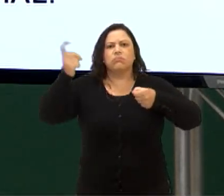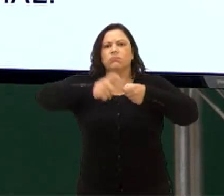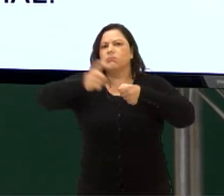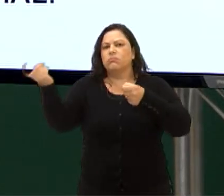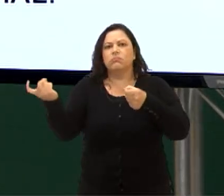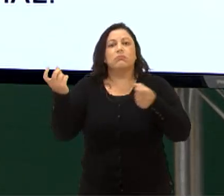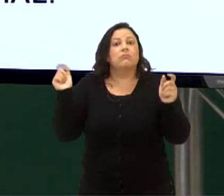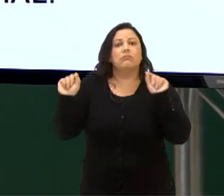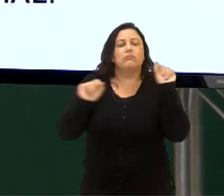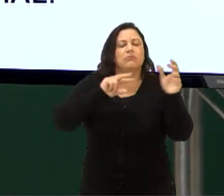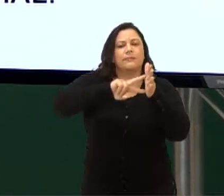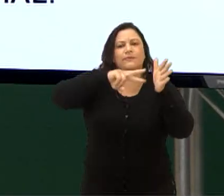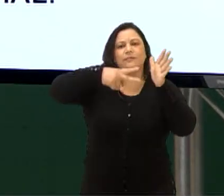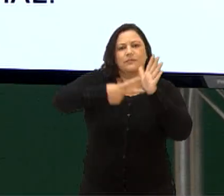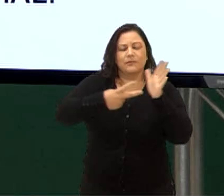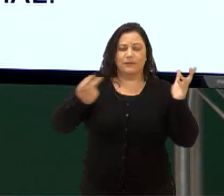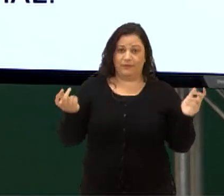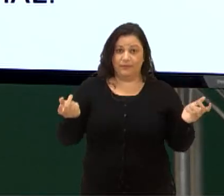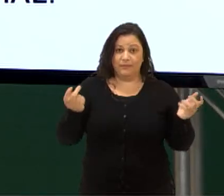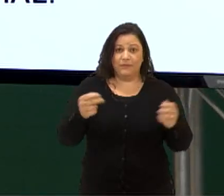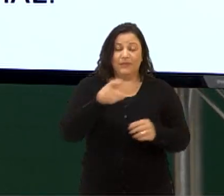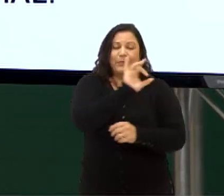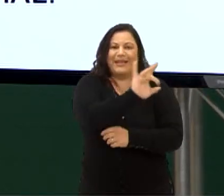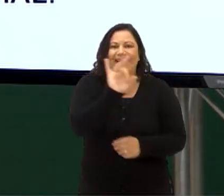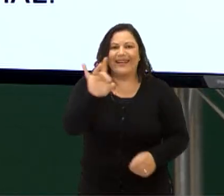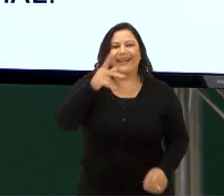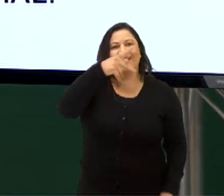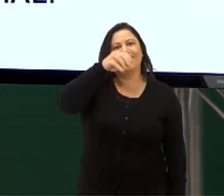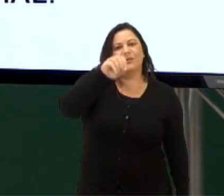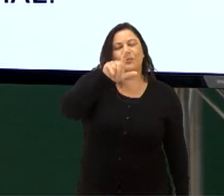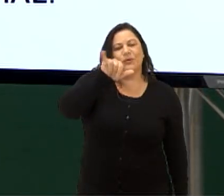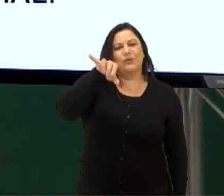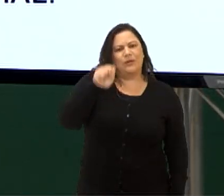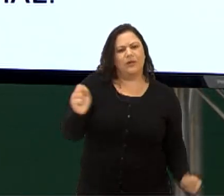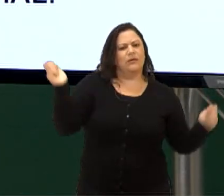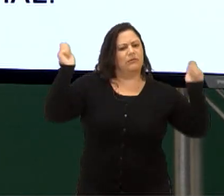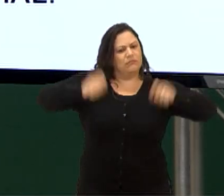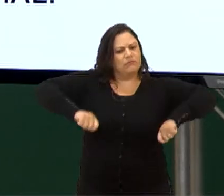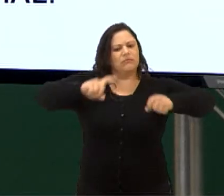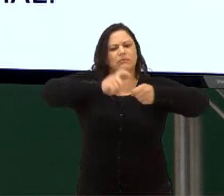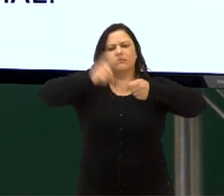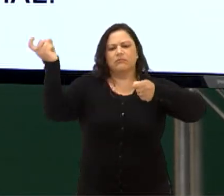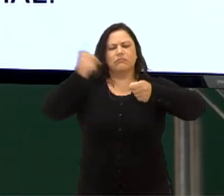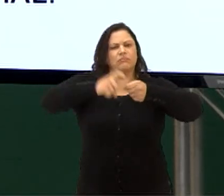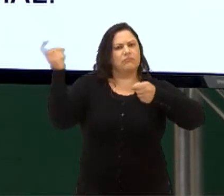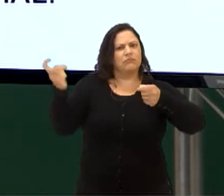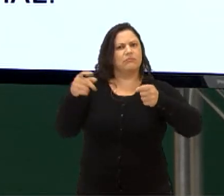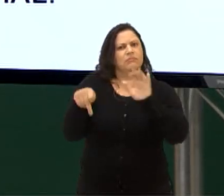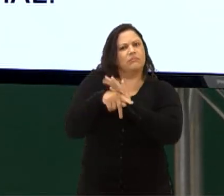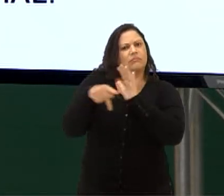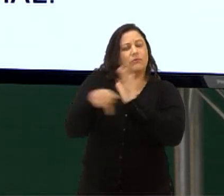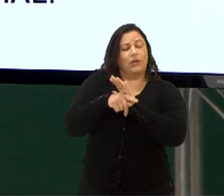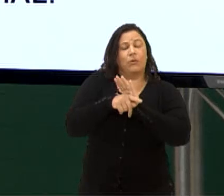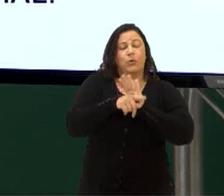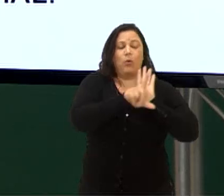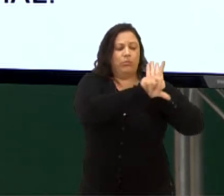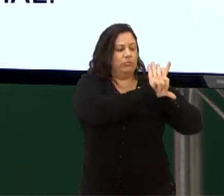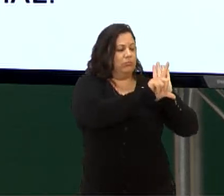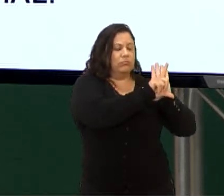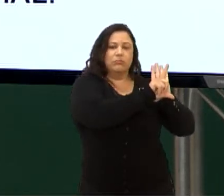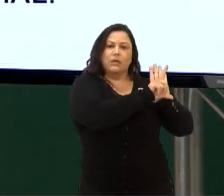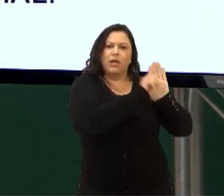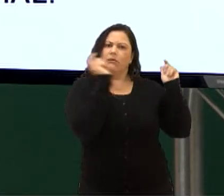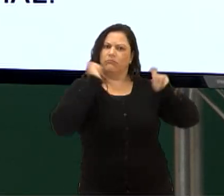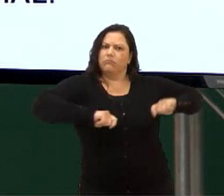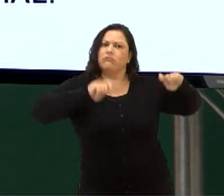significa dizer é que cada polis grega tinha a autonomia de formular as suas próprias leis e o